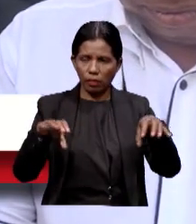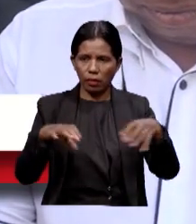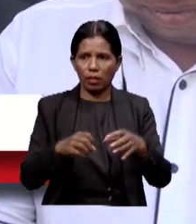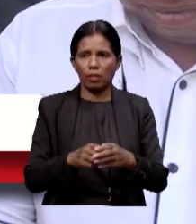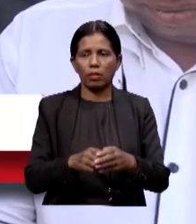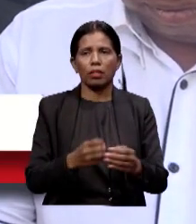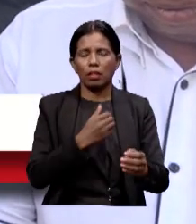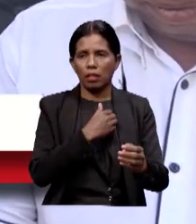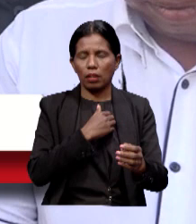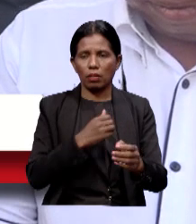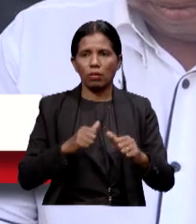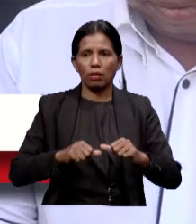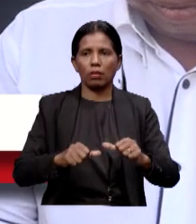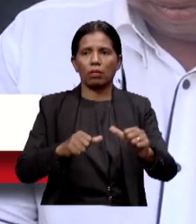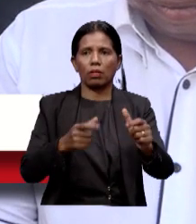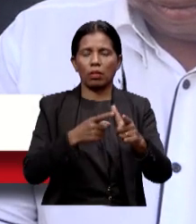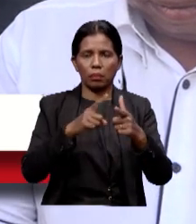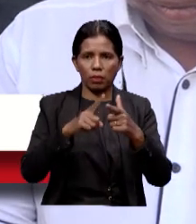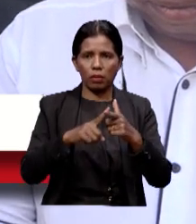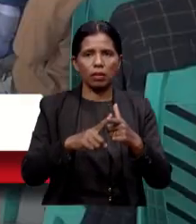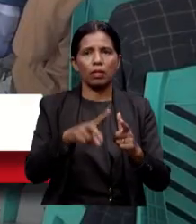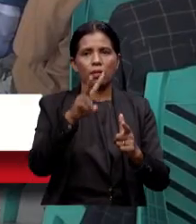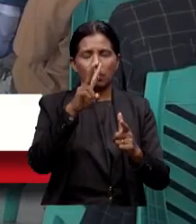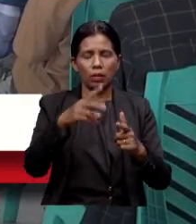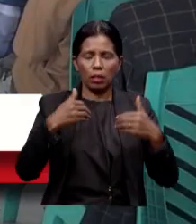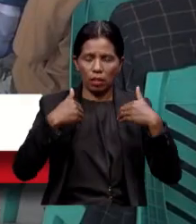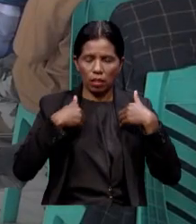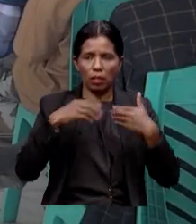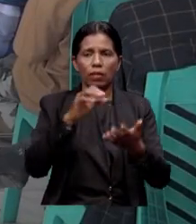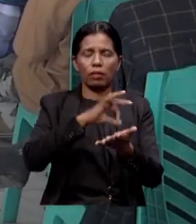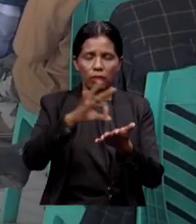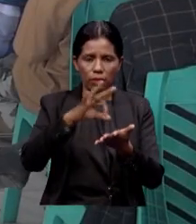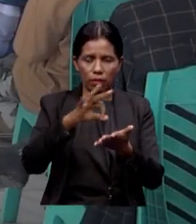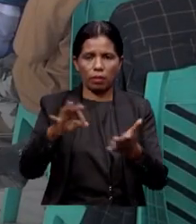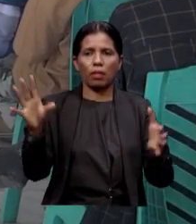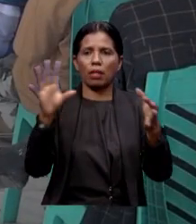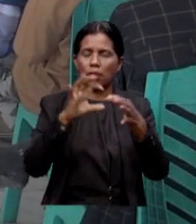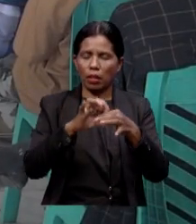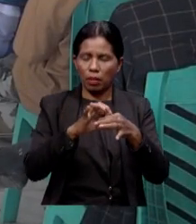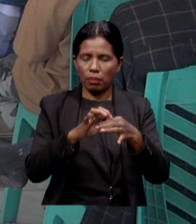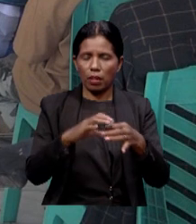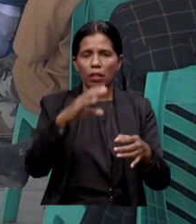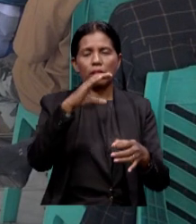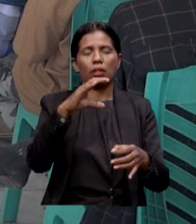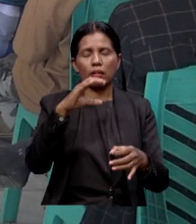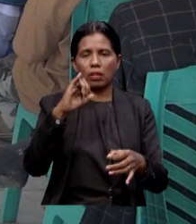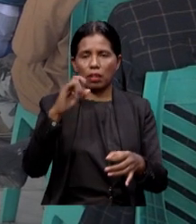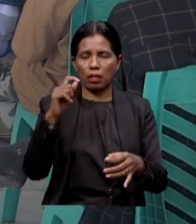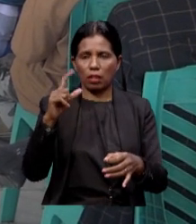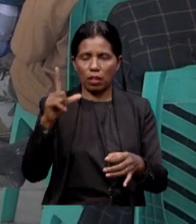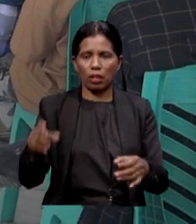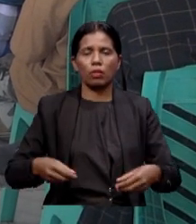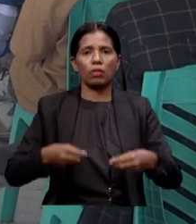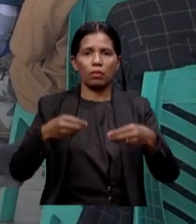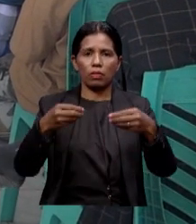elalao. Segundo tem que ir a formação. Ba membro CCI Sirene Beia atu kapasita di akliutan